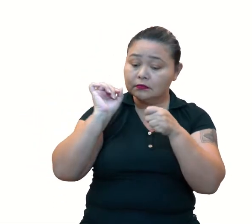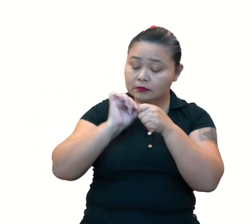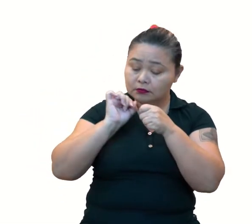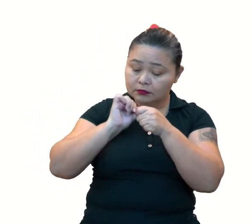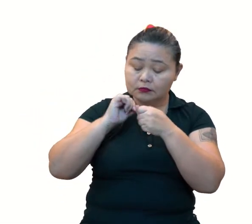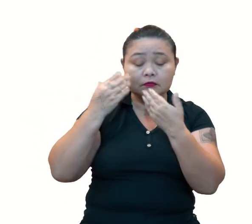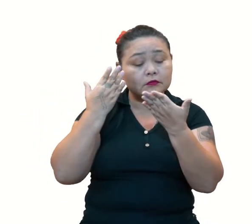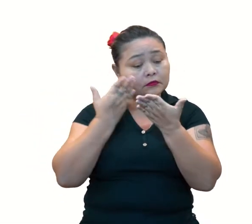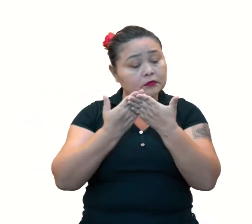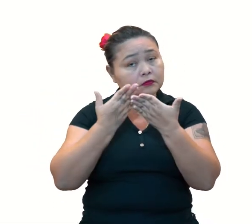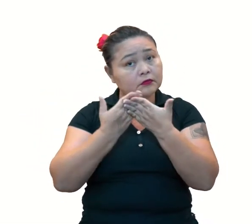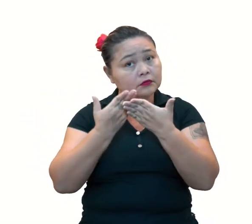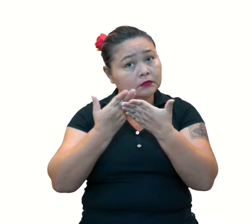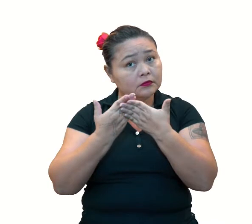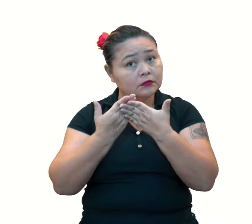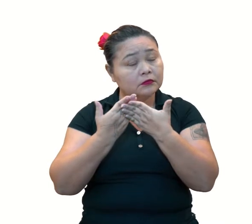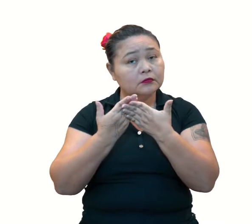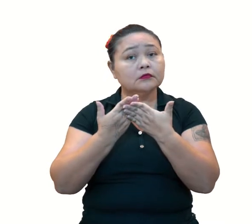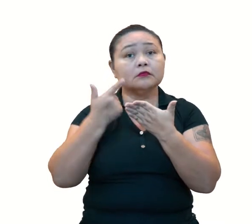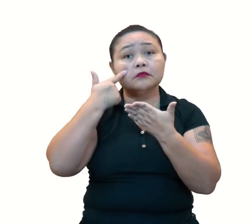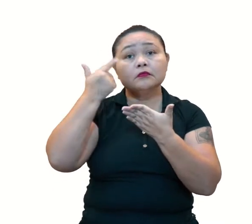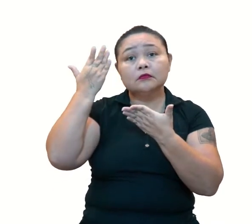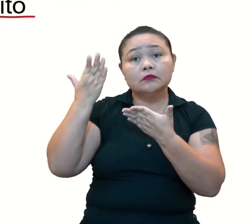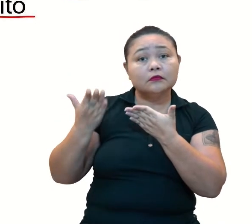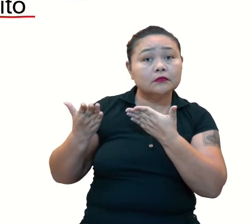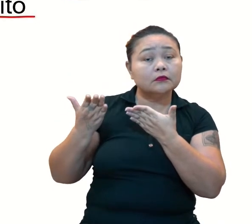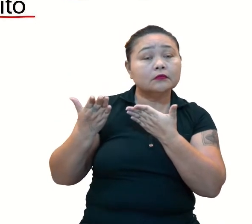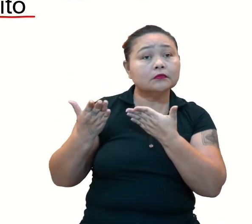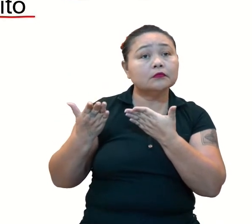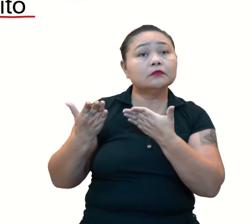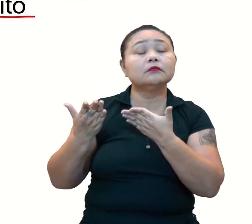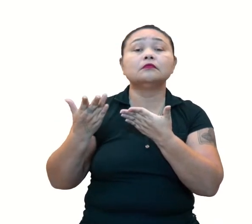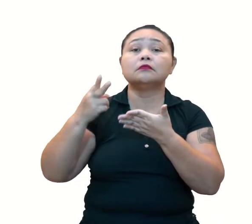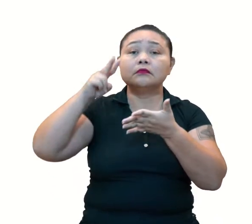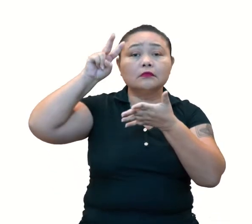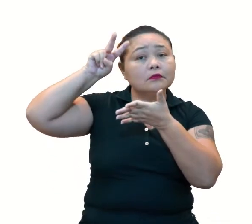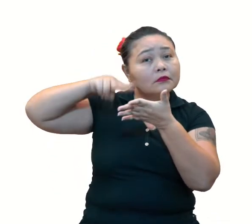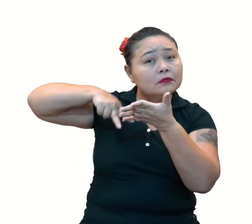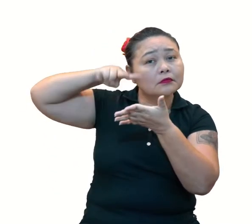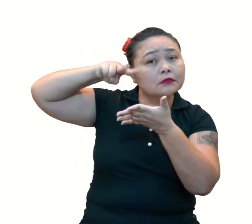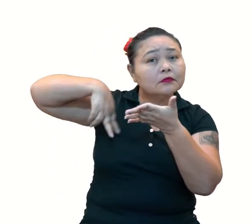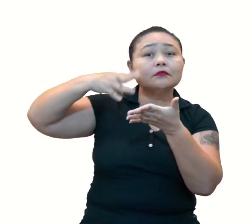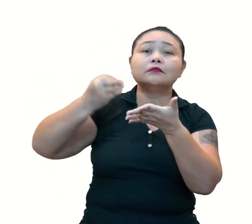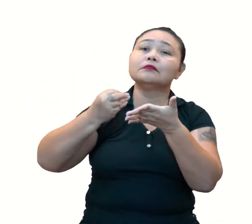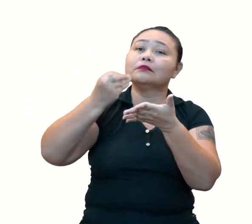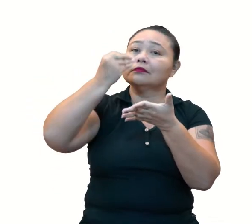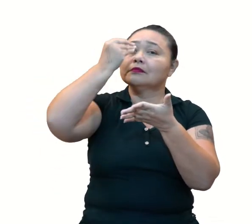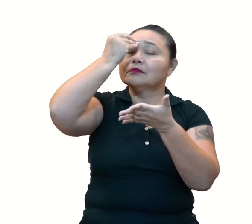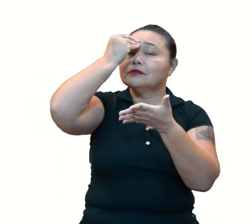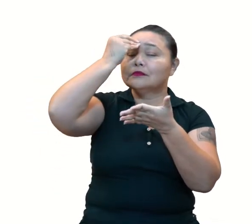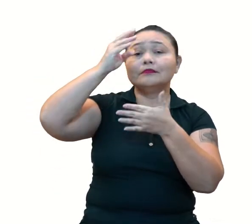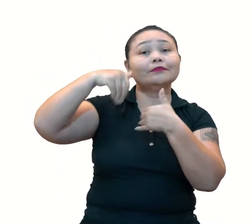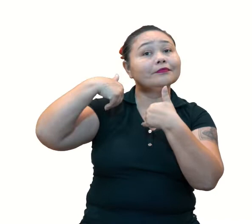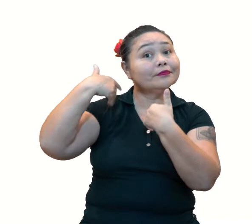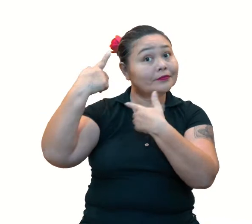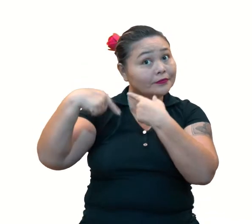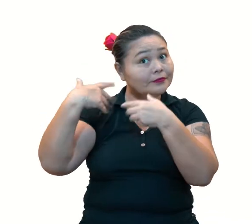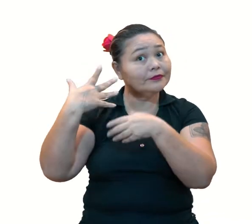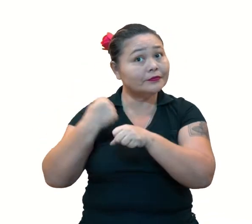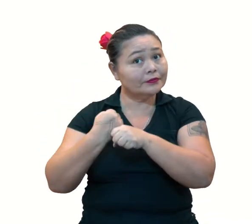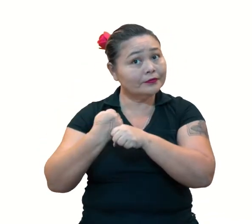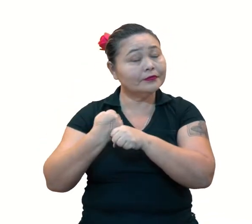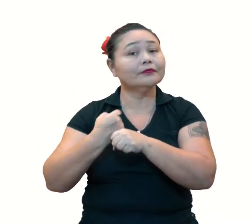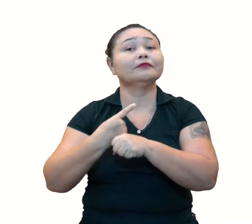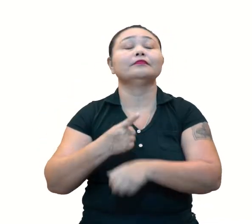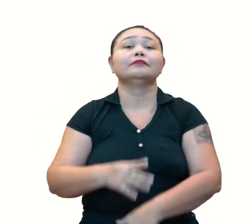figura que está sendo mostrada aqui, faz a leitura, a interpretação e aí partiu calcular, joga nos